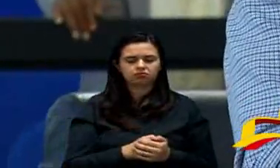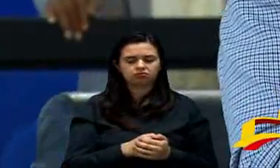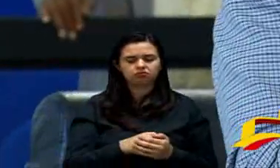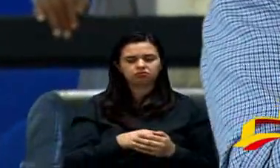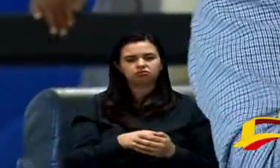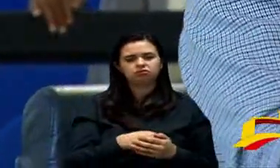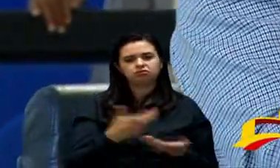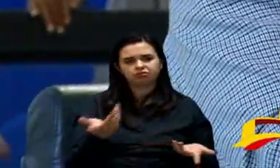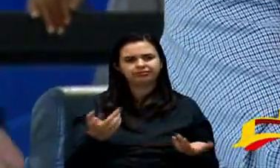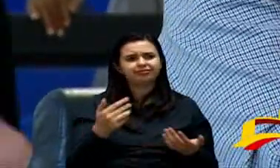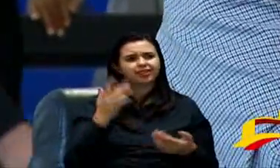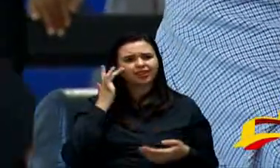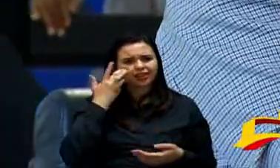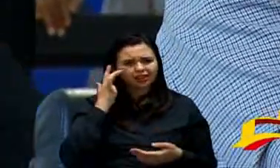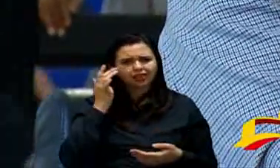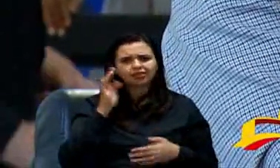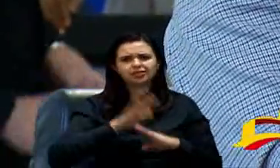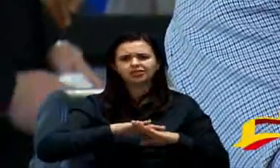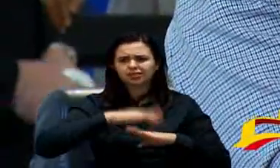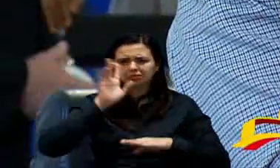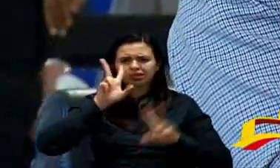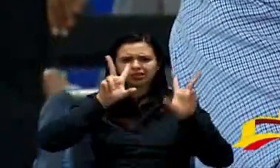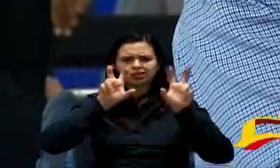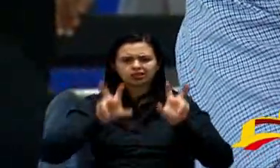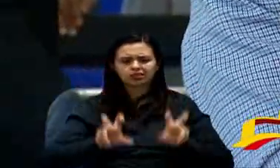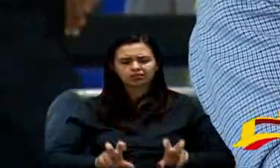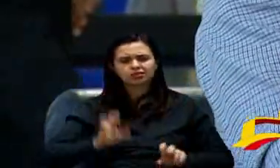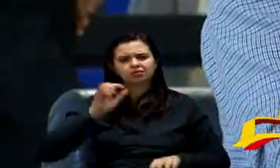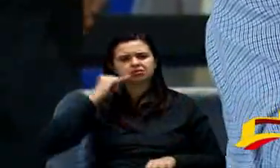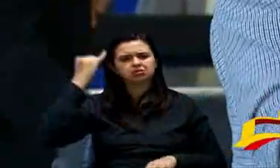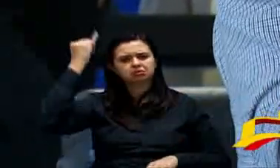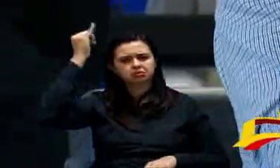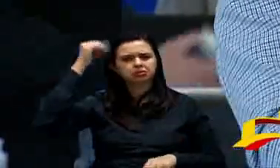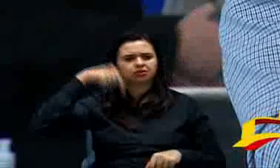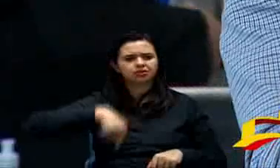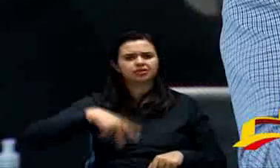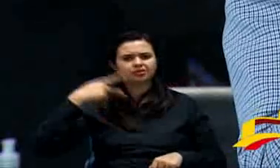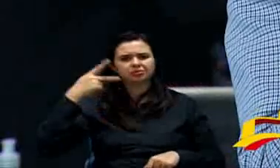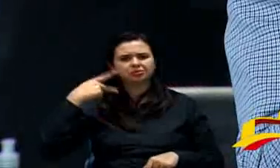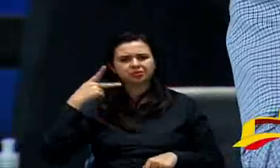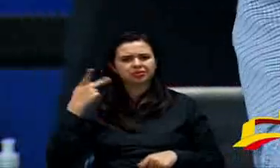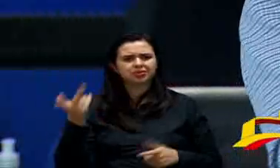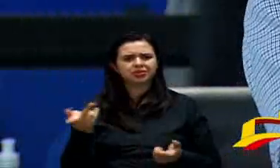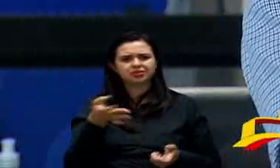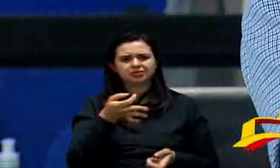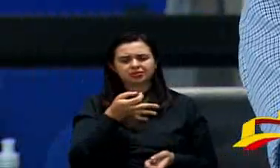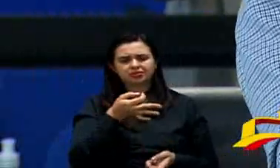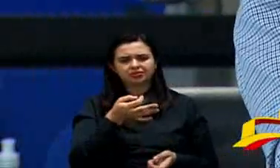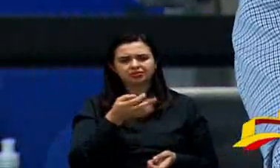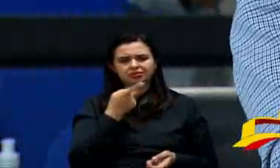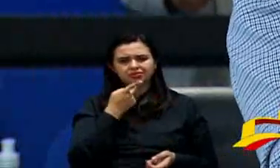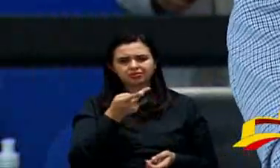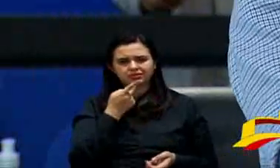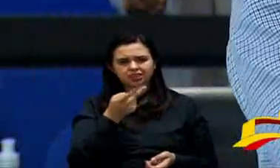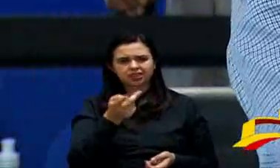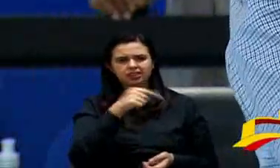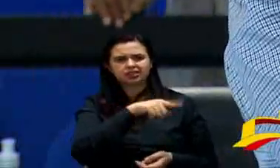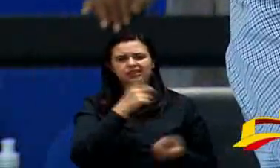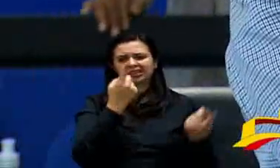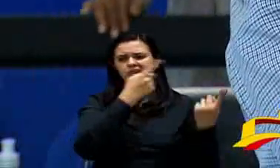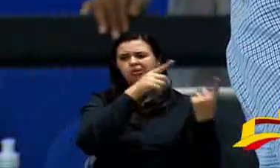fazer nesta casa do que luta política só simplesmente para dizer que ele é contra o PT, isto e aquilo,